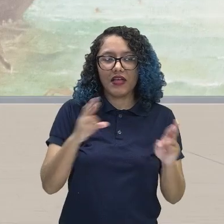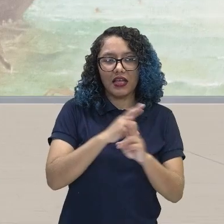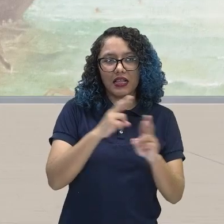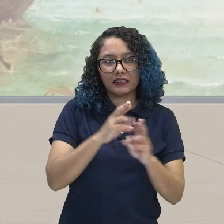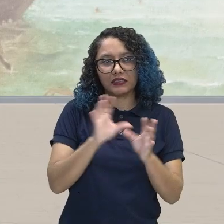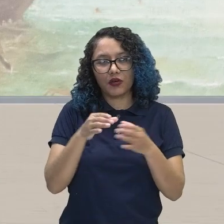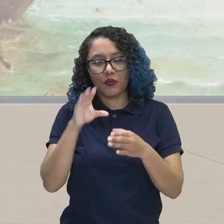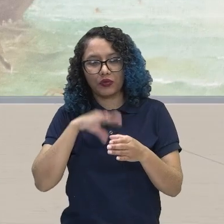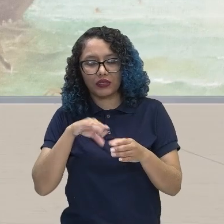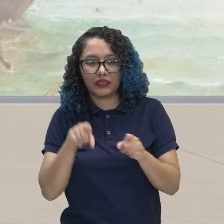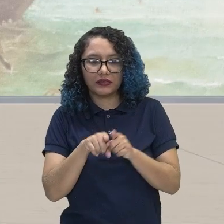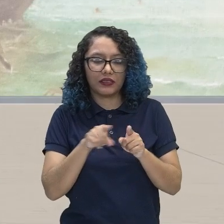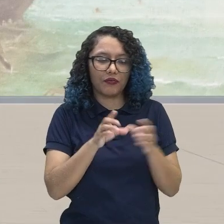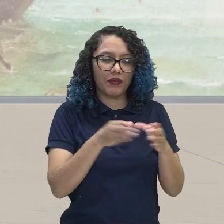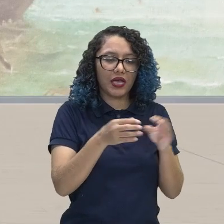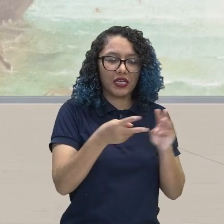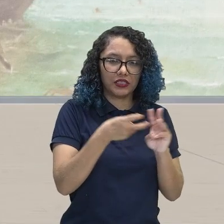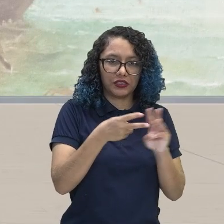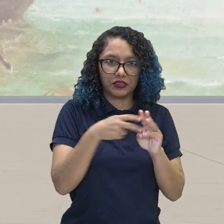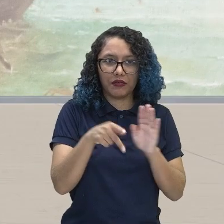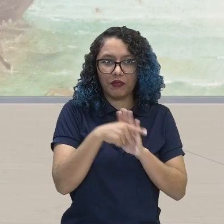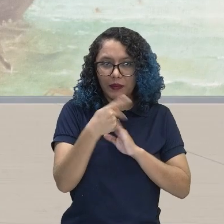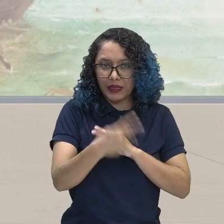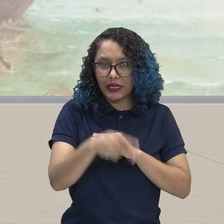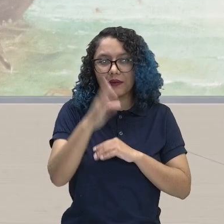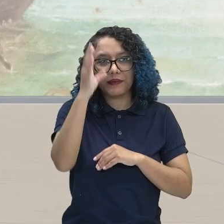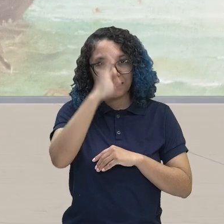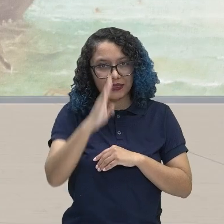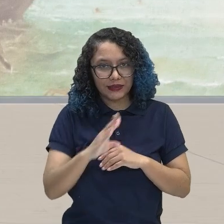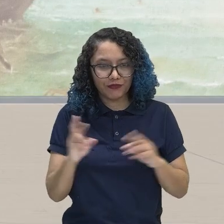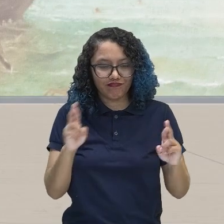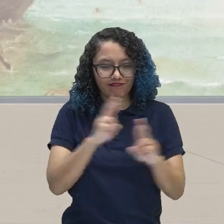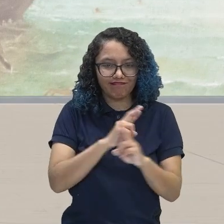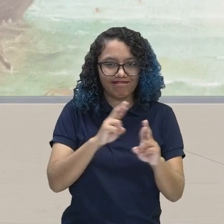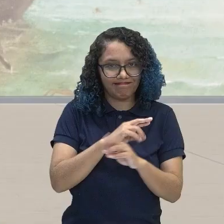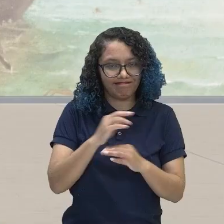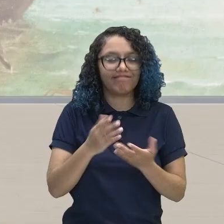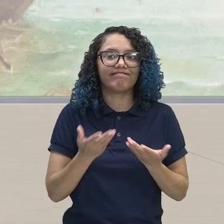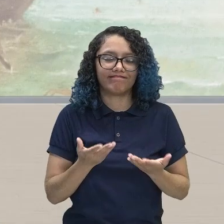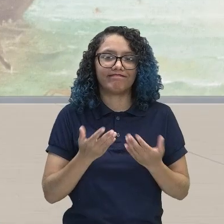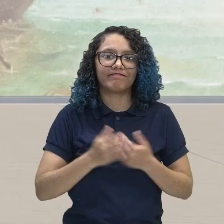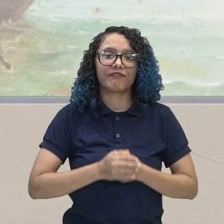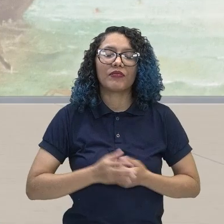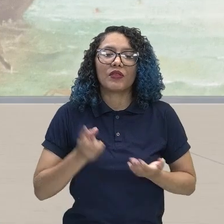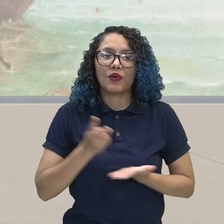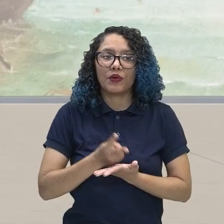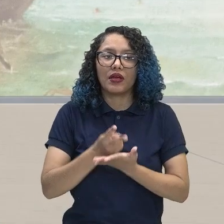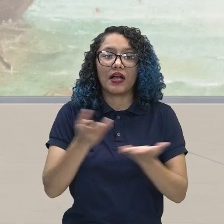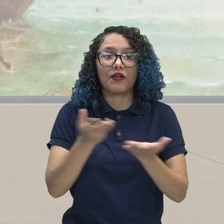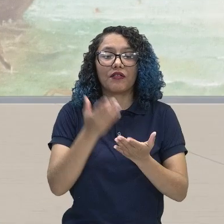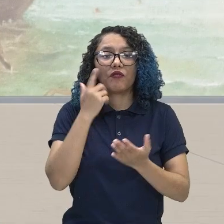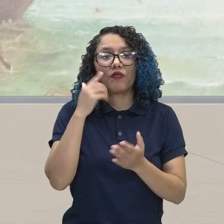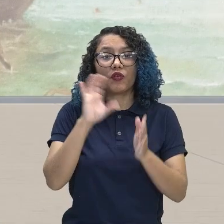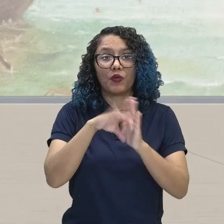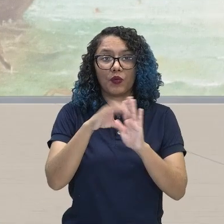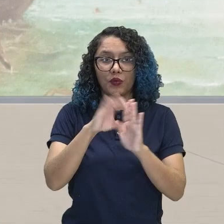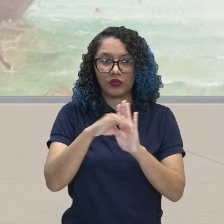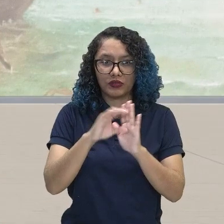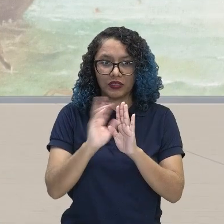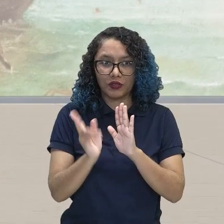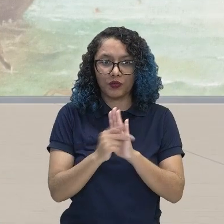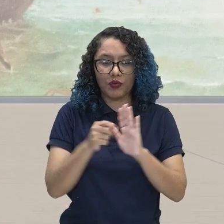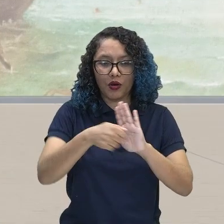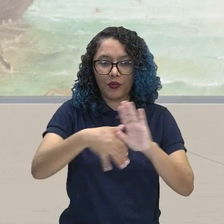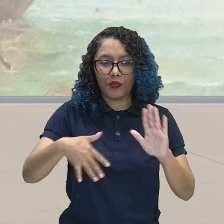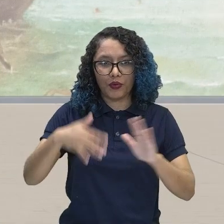caso, são os nativos daqui do Brasil, né? Então, muito bem, agora a gente vai seguir para o conceito, né, das